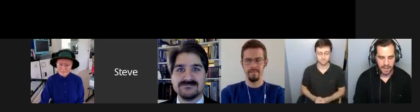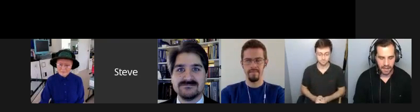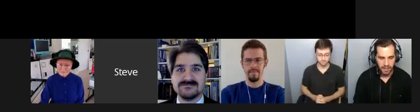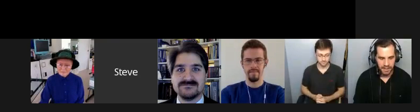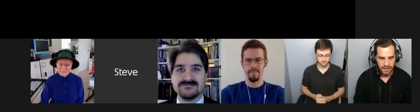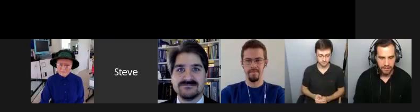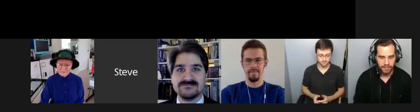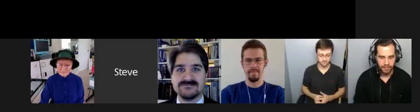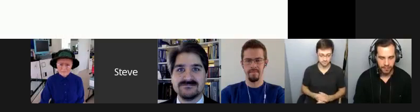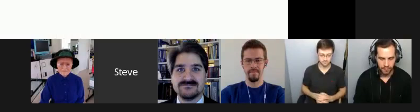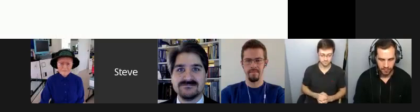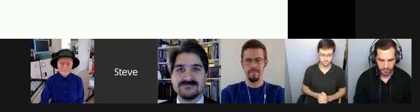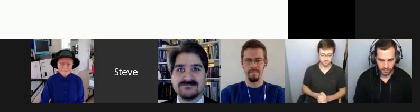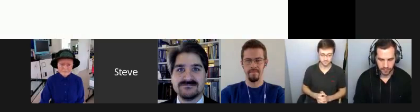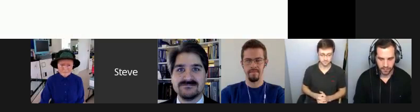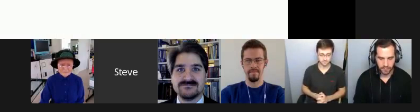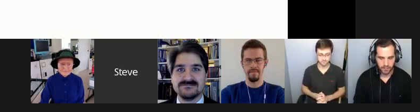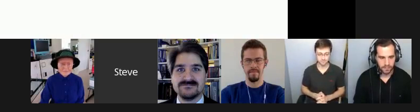Next slide, please.